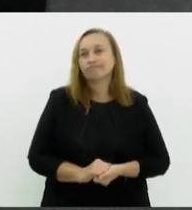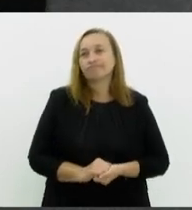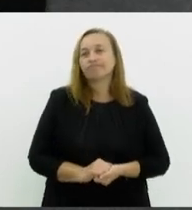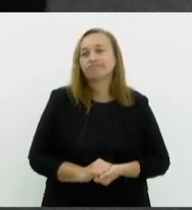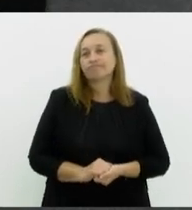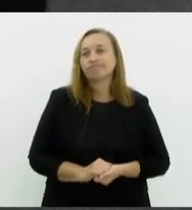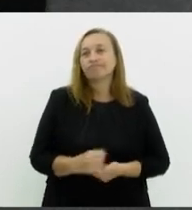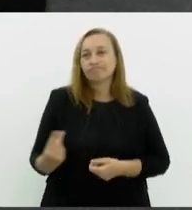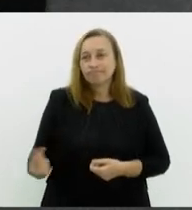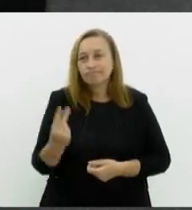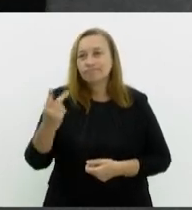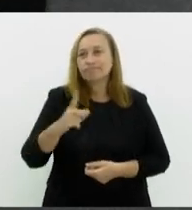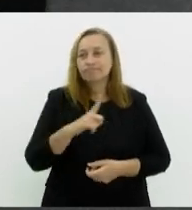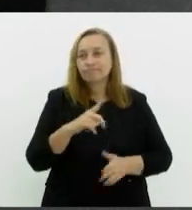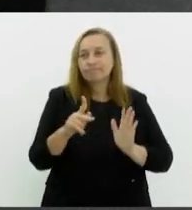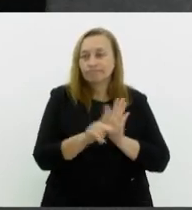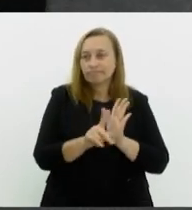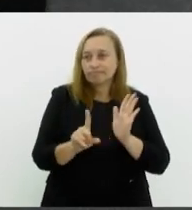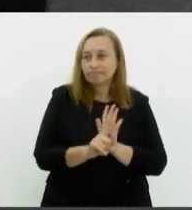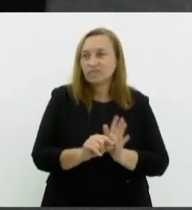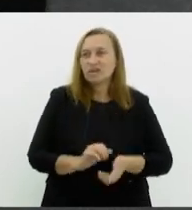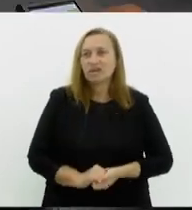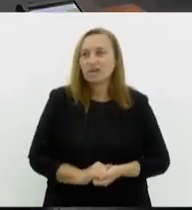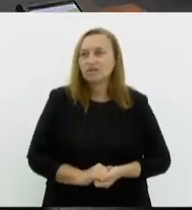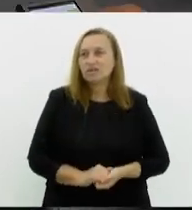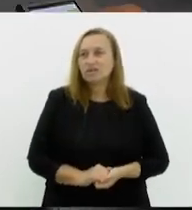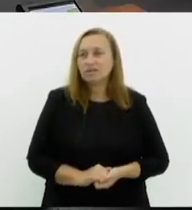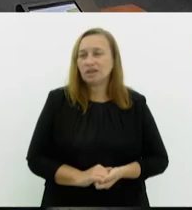válido esse projeto.